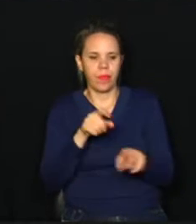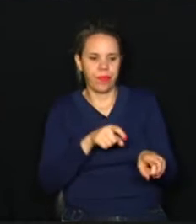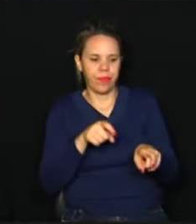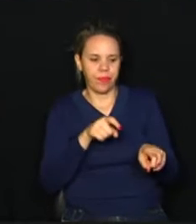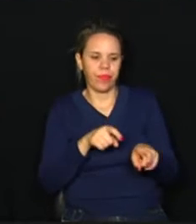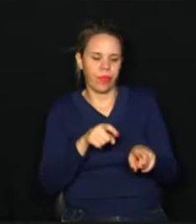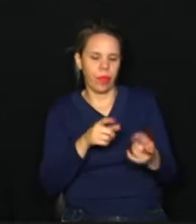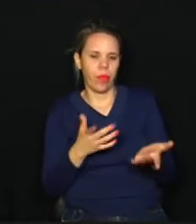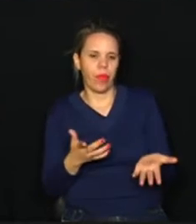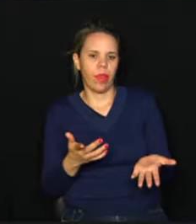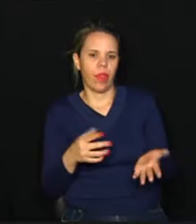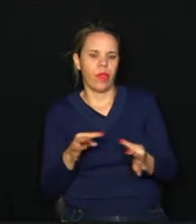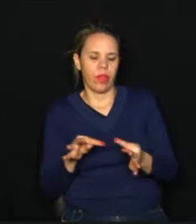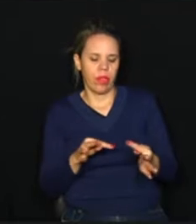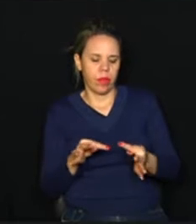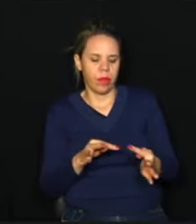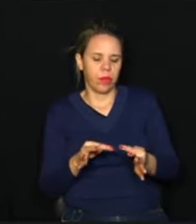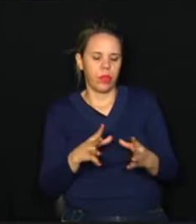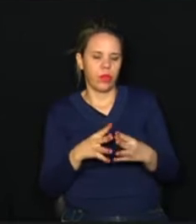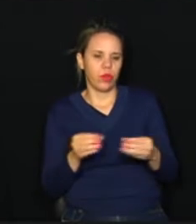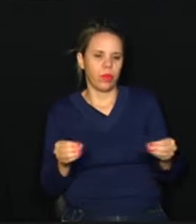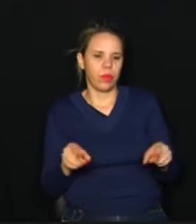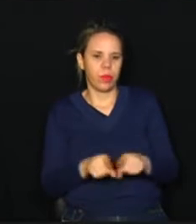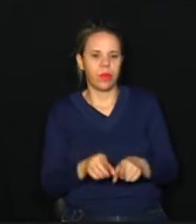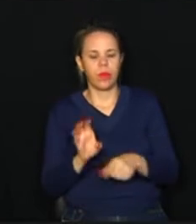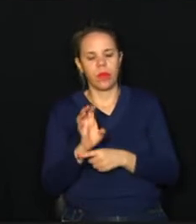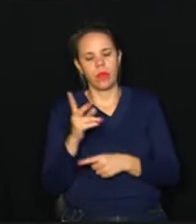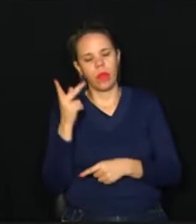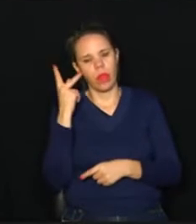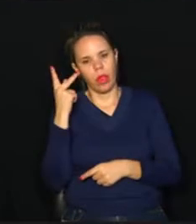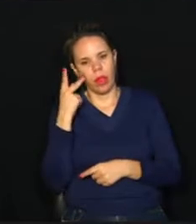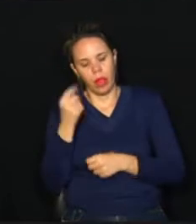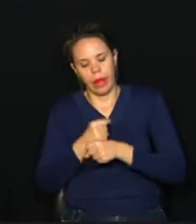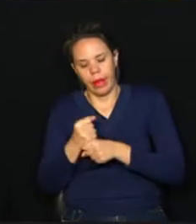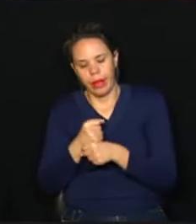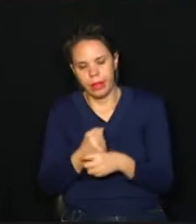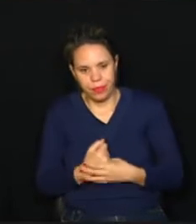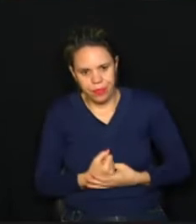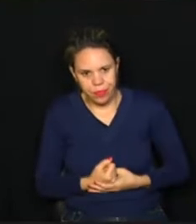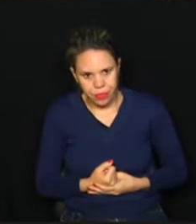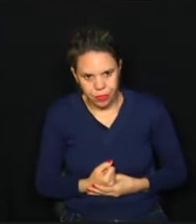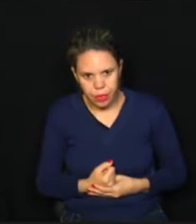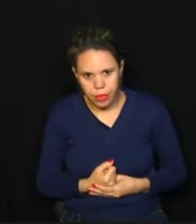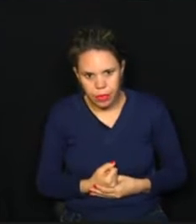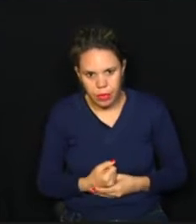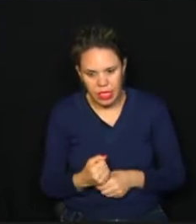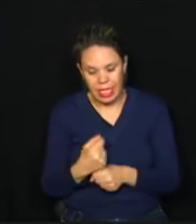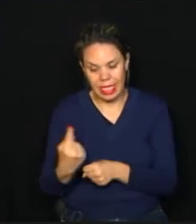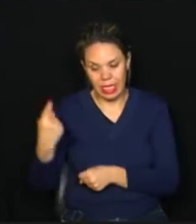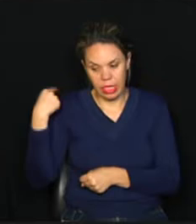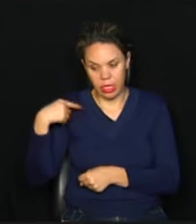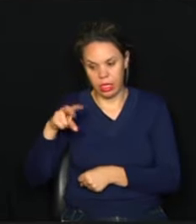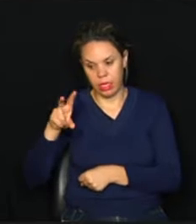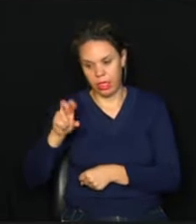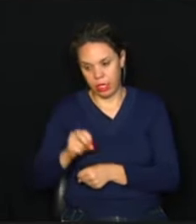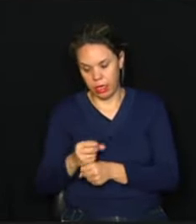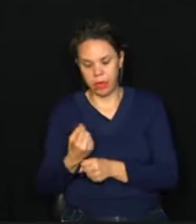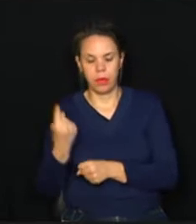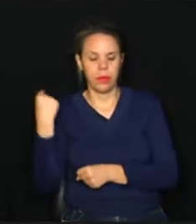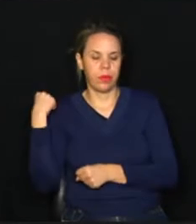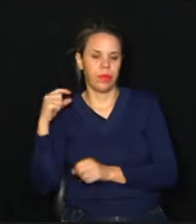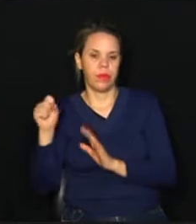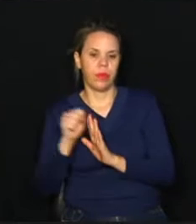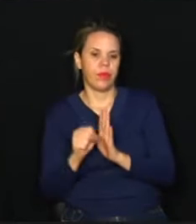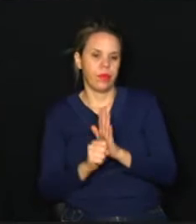agrícolas e do estado de São Paulo durante muitos anos. Desde os anos 50 do